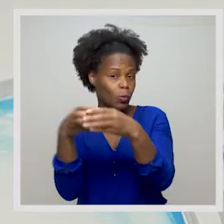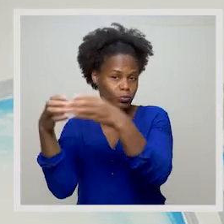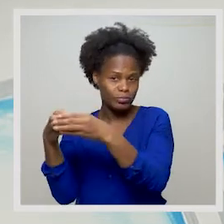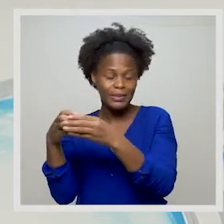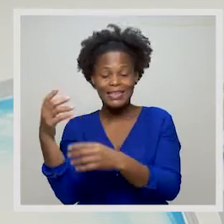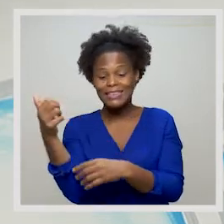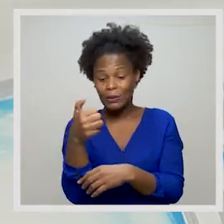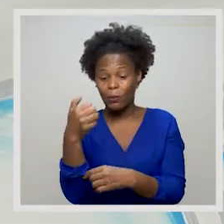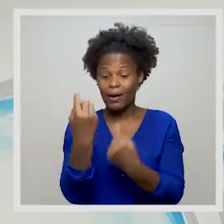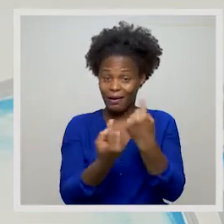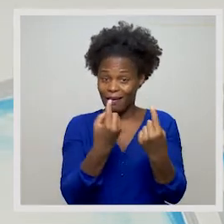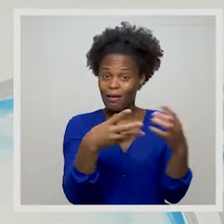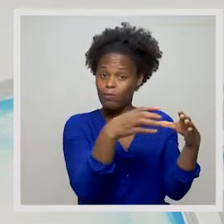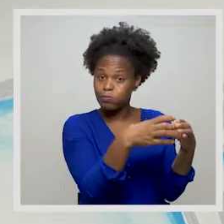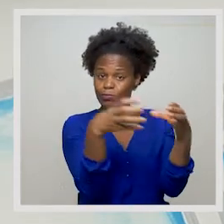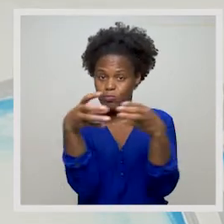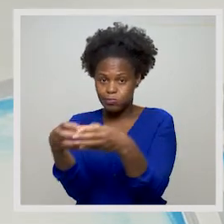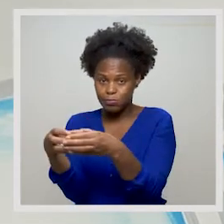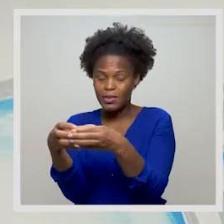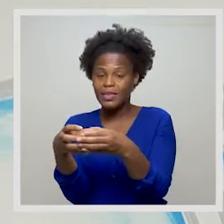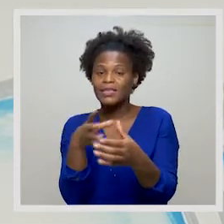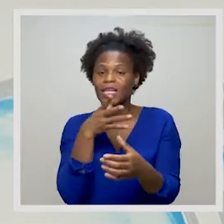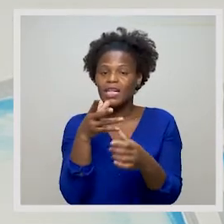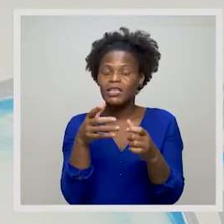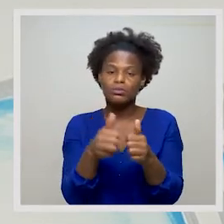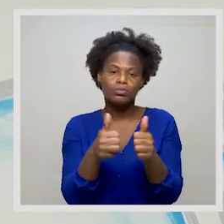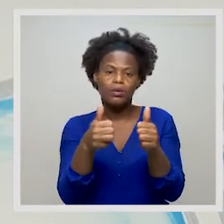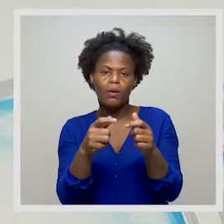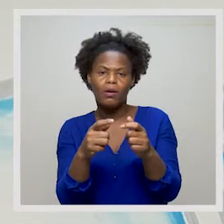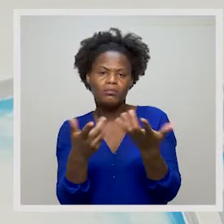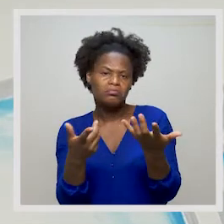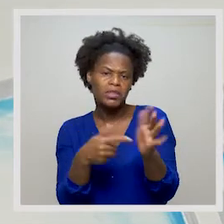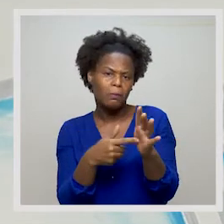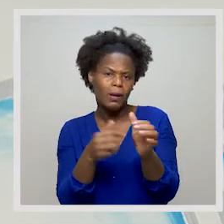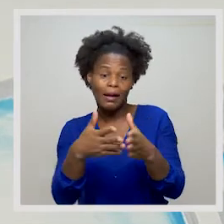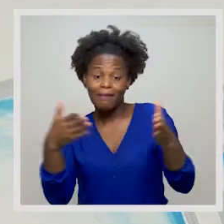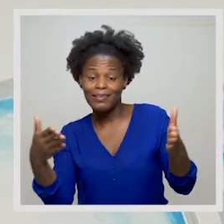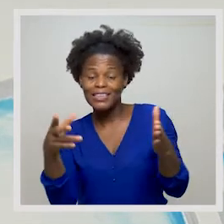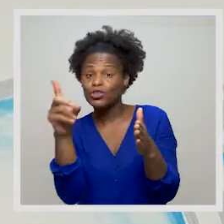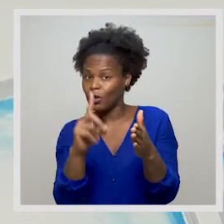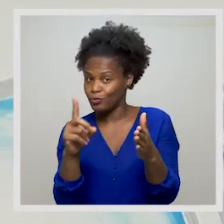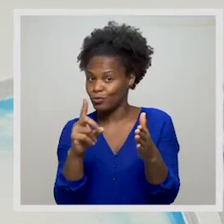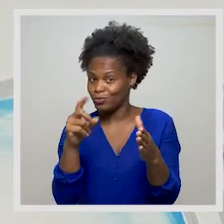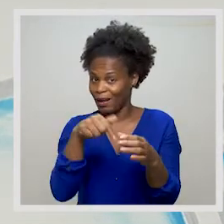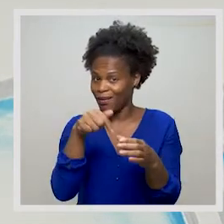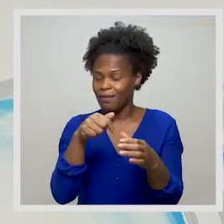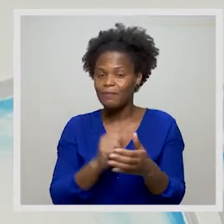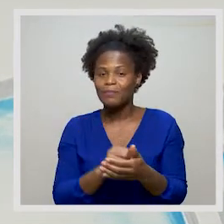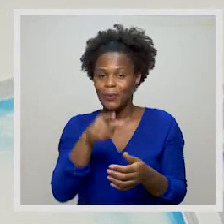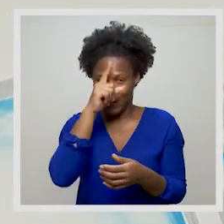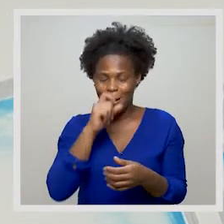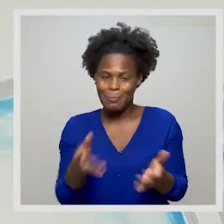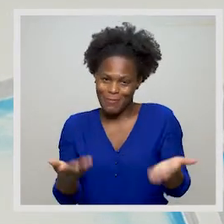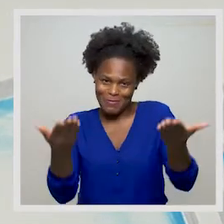e cada classe, consideramos cada classe com amplitude de 6. Estão a lembrar?